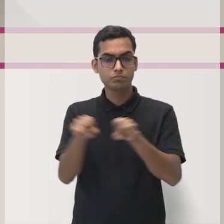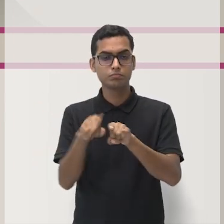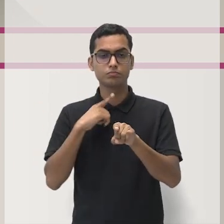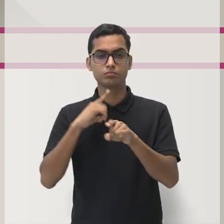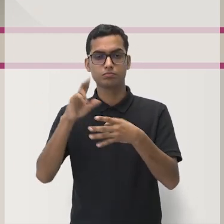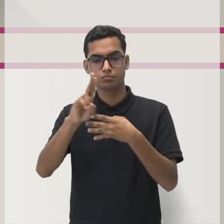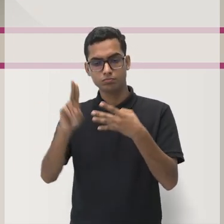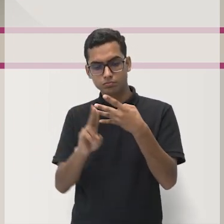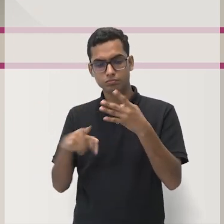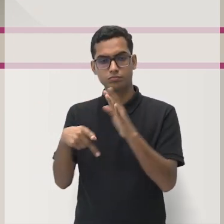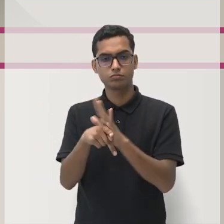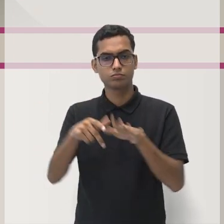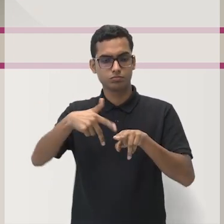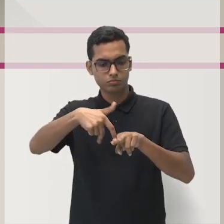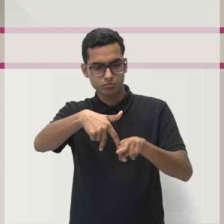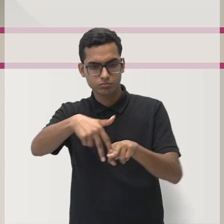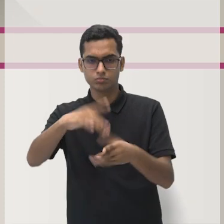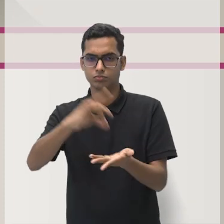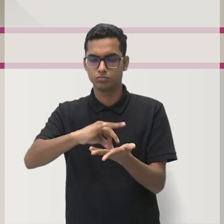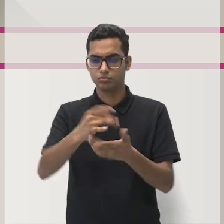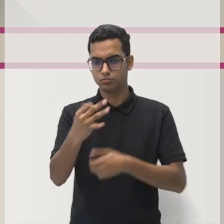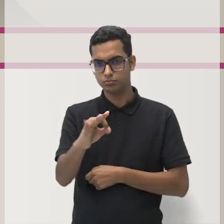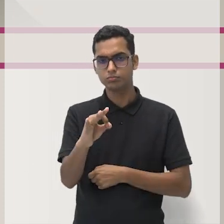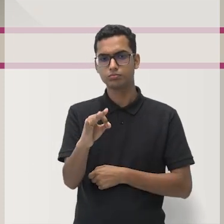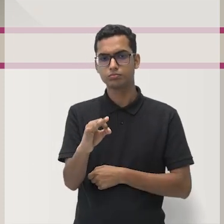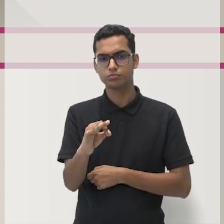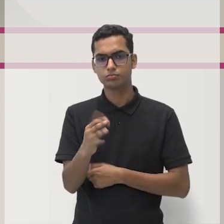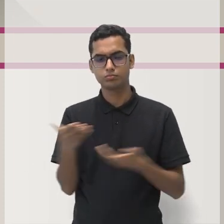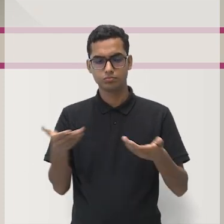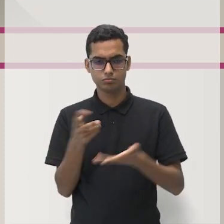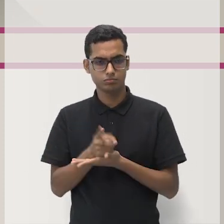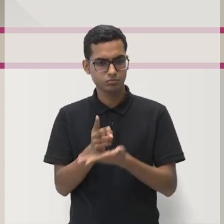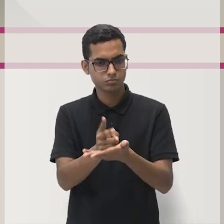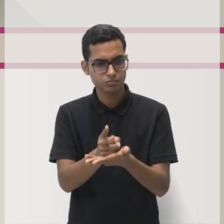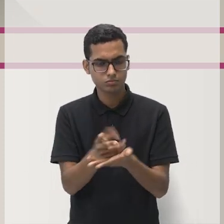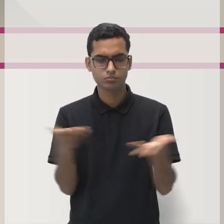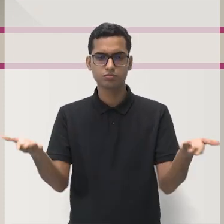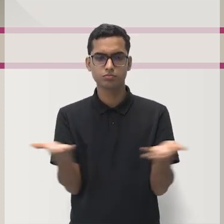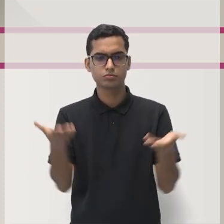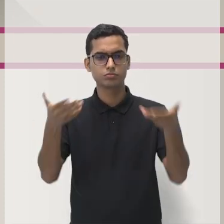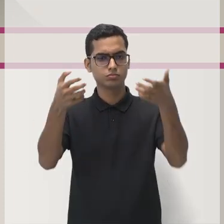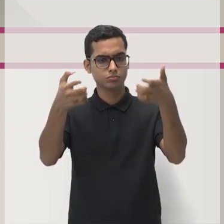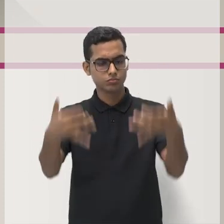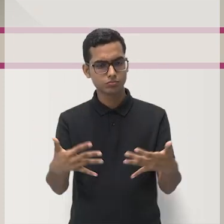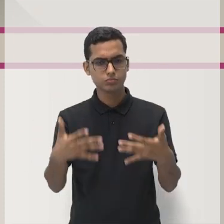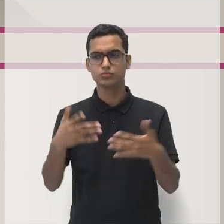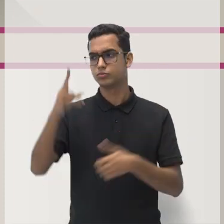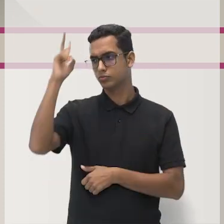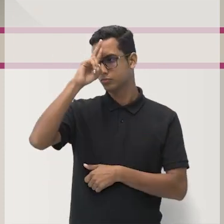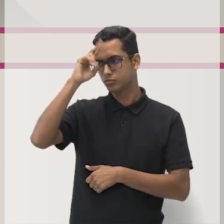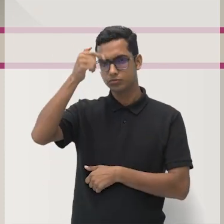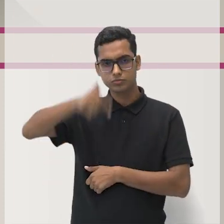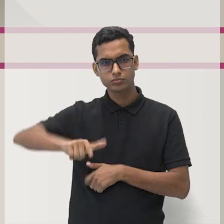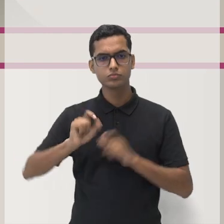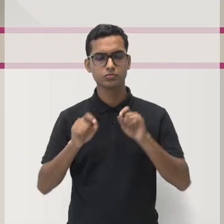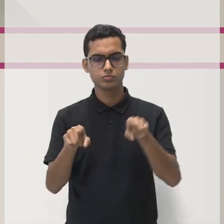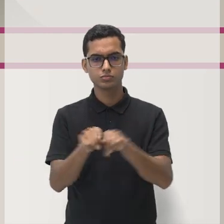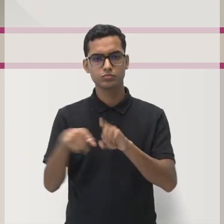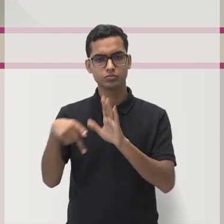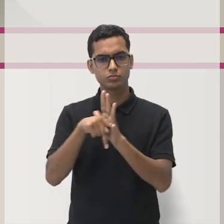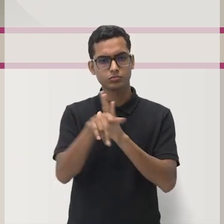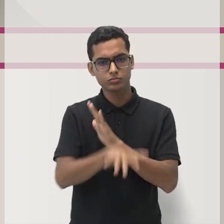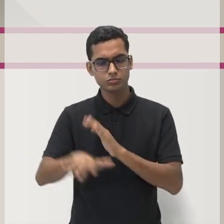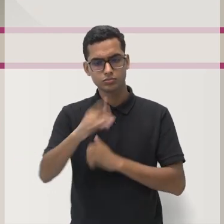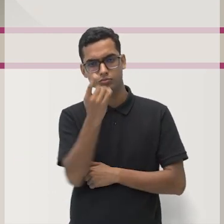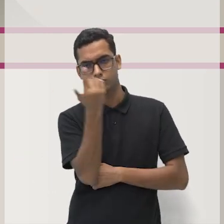o skate. Mas vamos prosseguir, porque eu já quero falar para vocês um pouquinho, relembrar com vocês um pouquinho sobre a